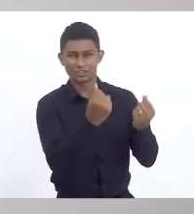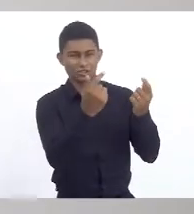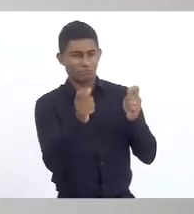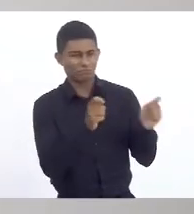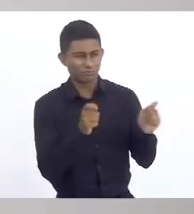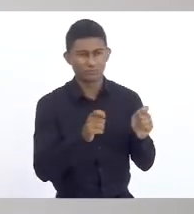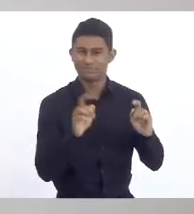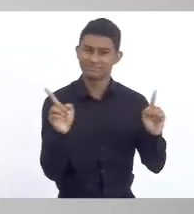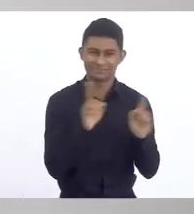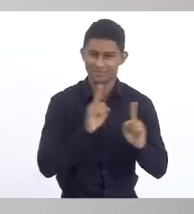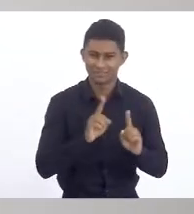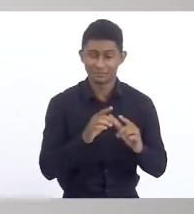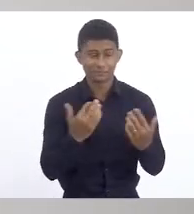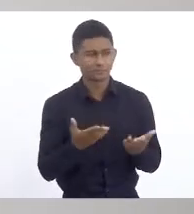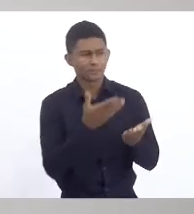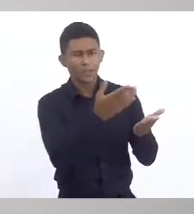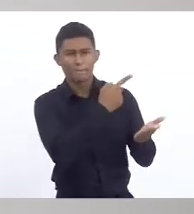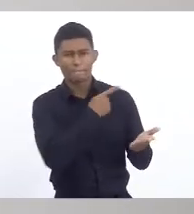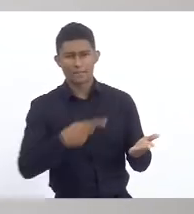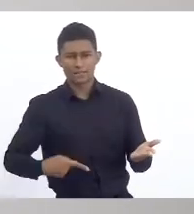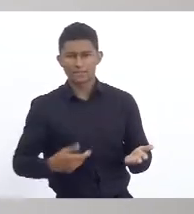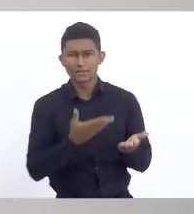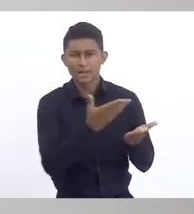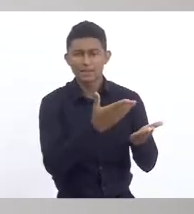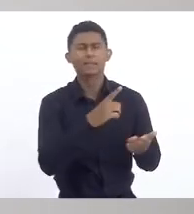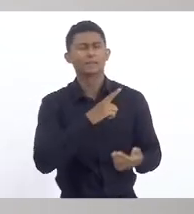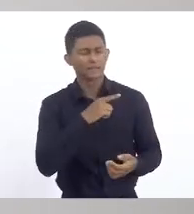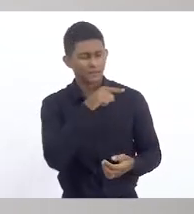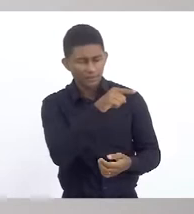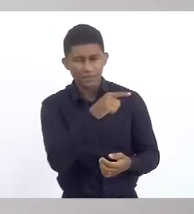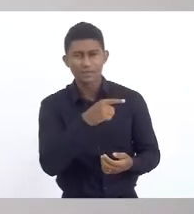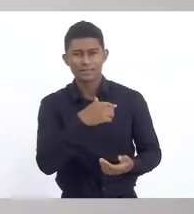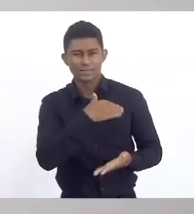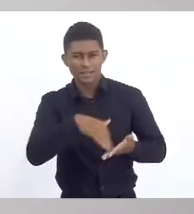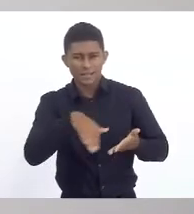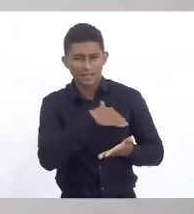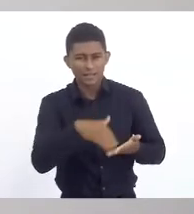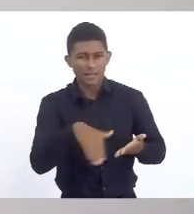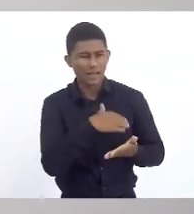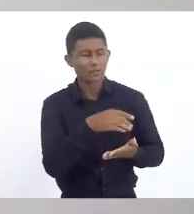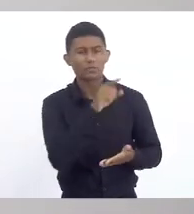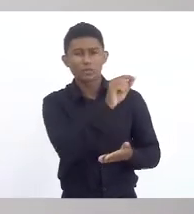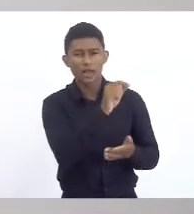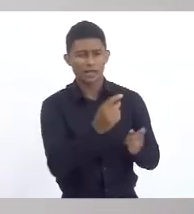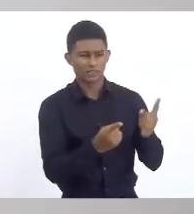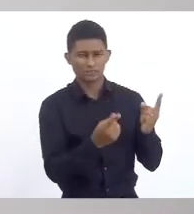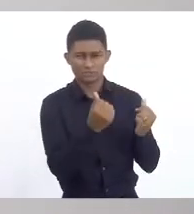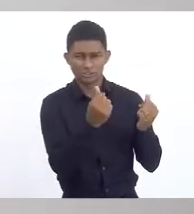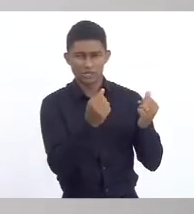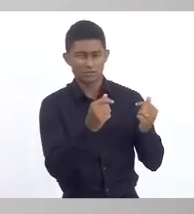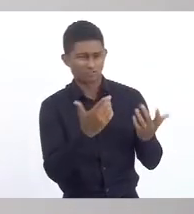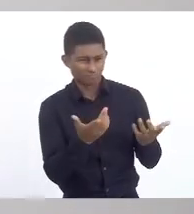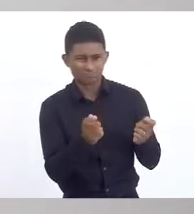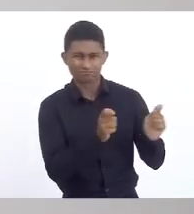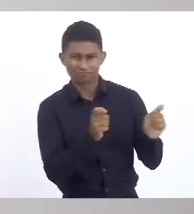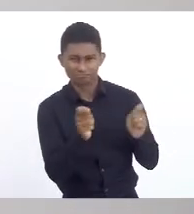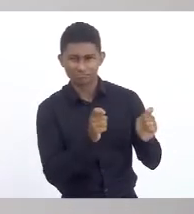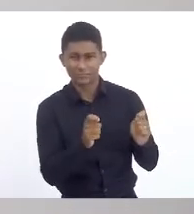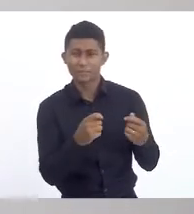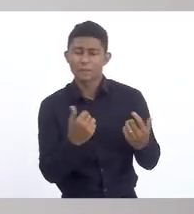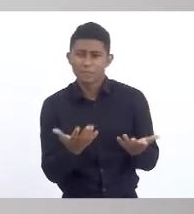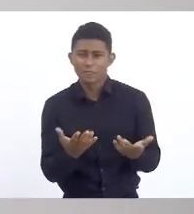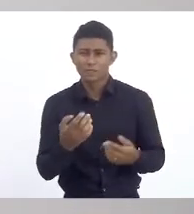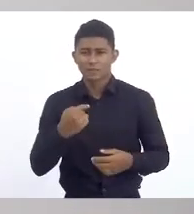na presidência, está colocado, né, o subsecretário do Tesouro, então eu vou aqui fazer reservas a não